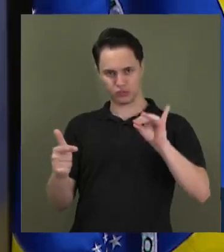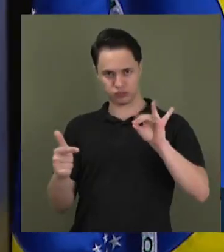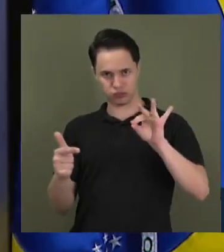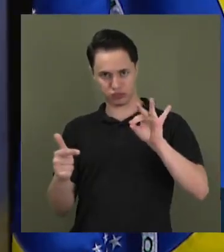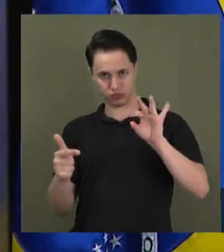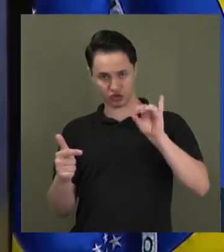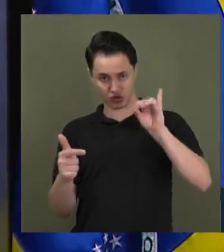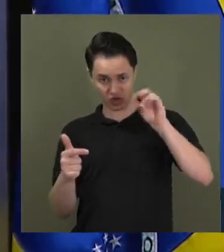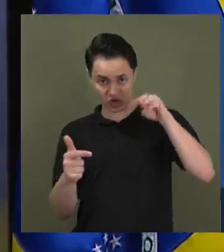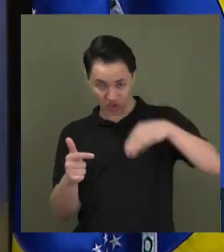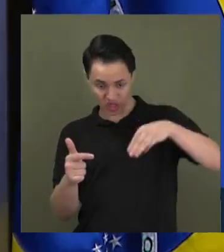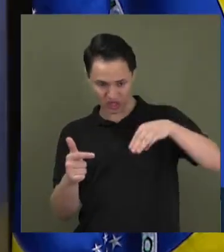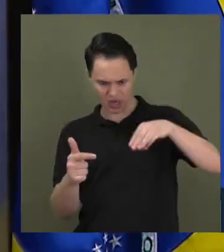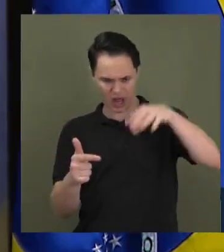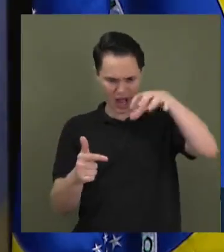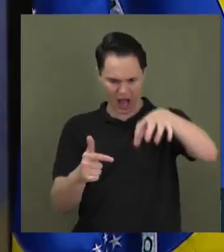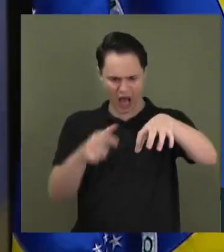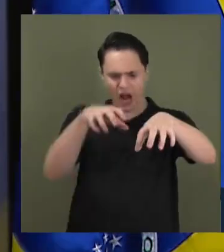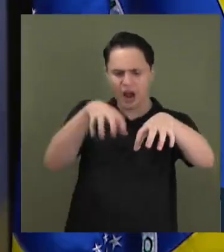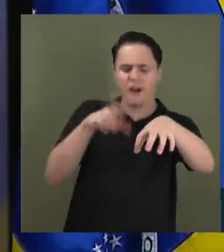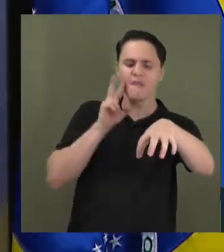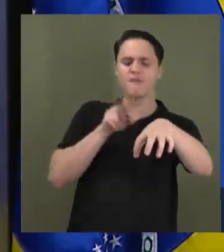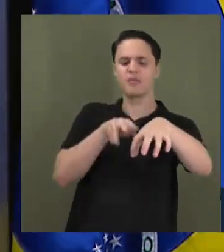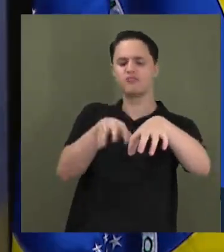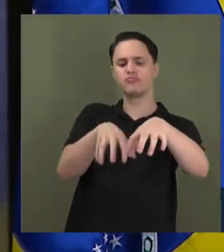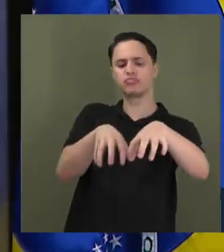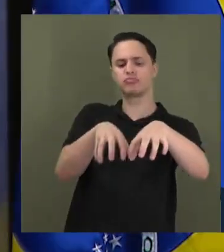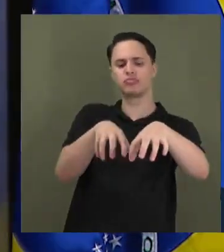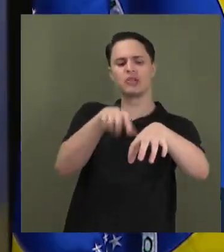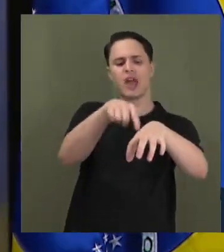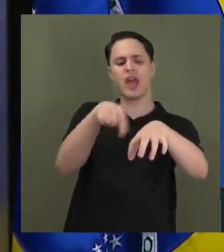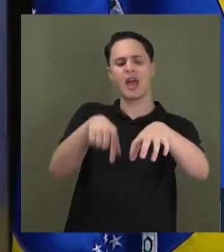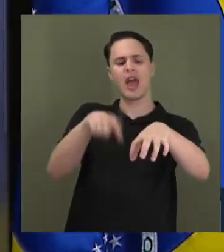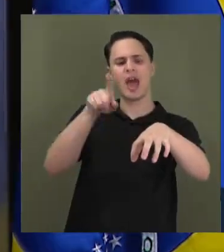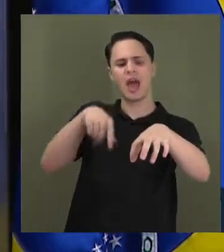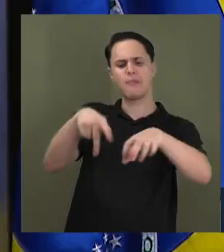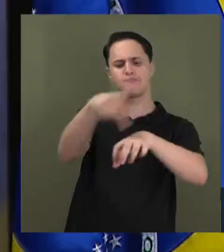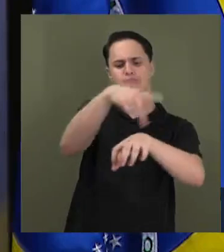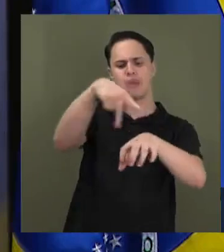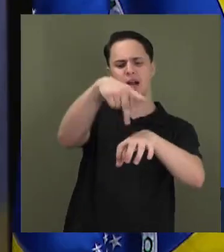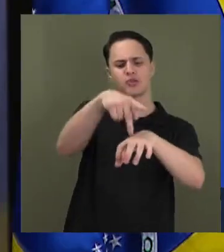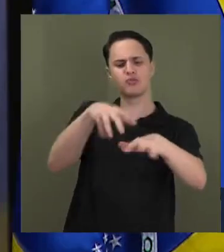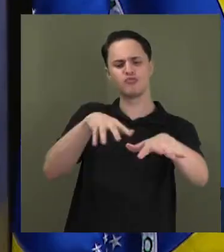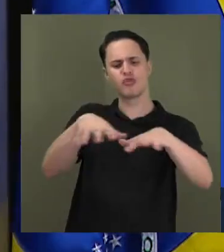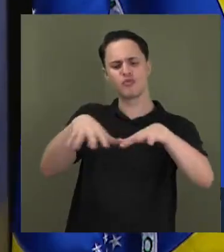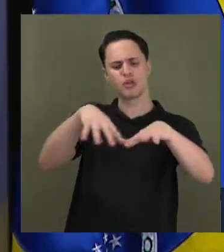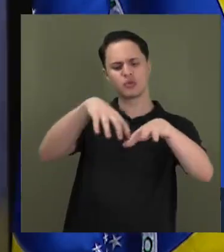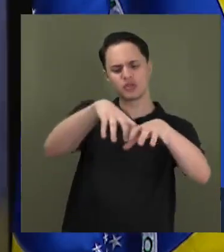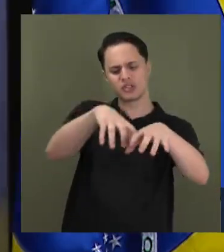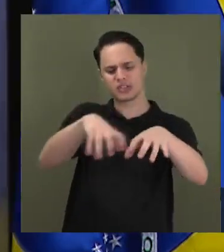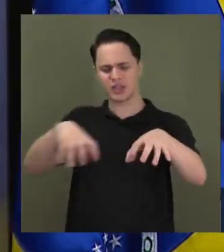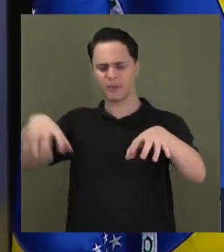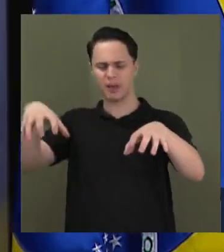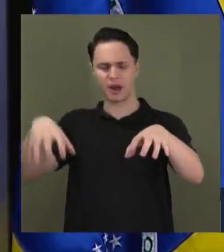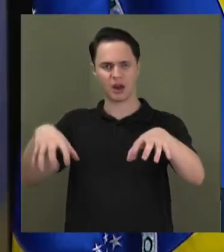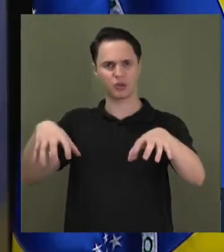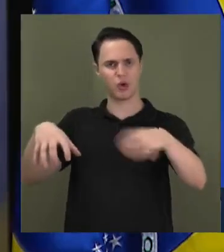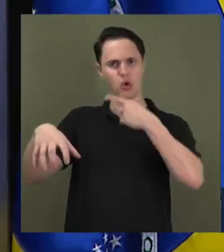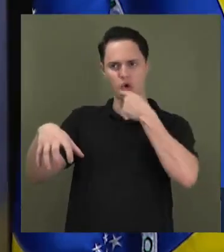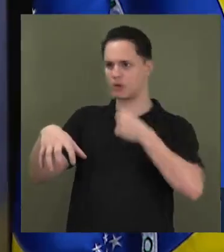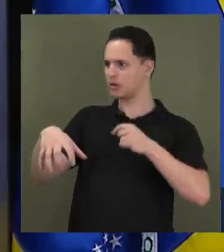e Lugansk, que se autoproclamaram estados em um movimento separatista apoiado pela